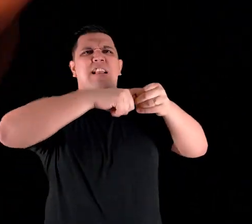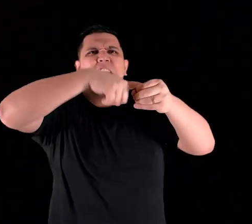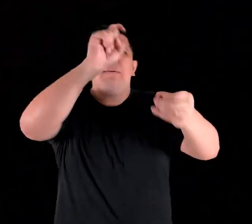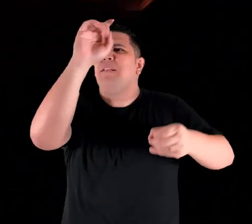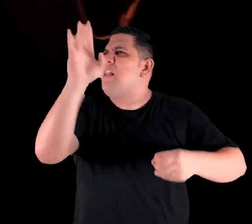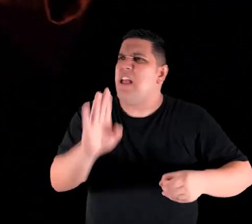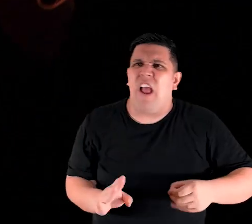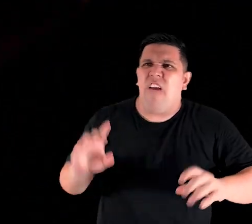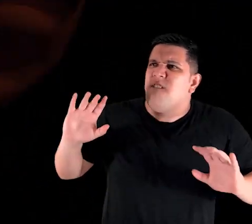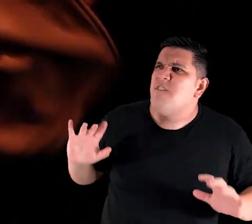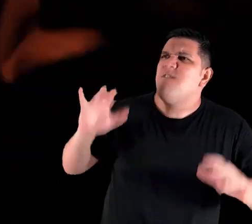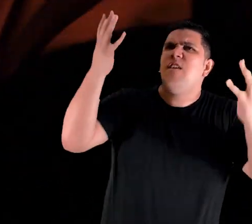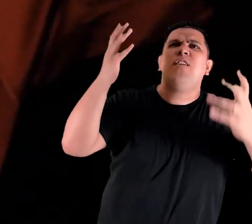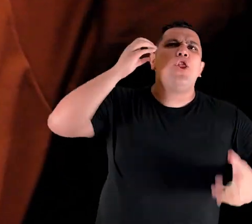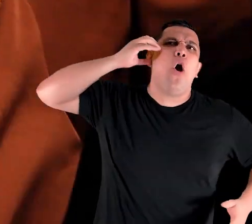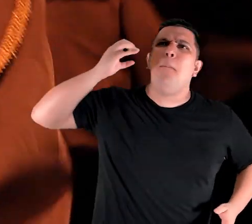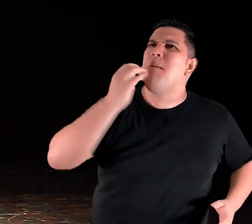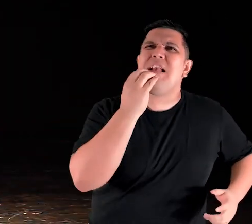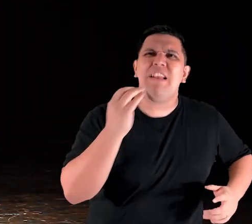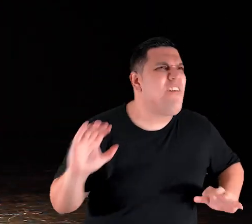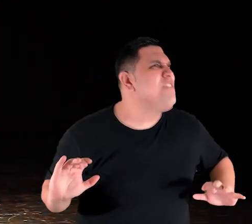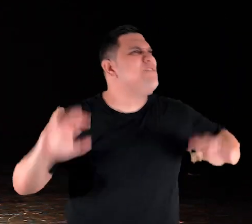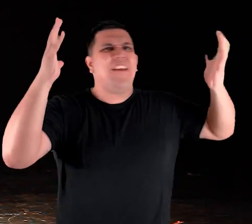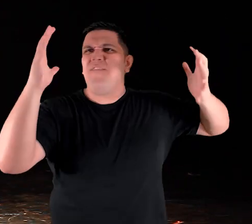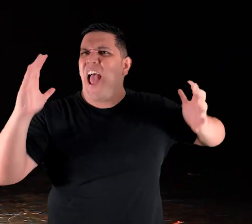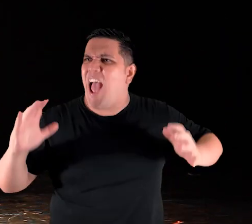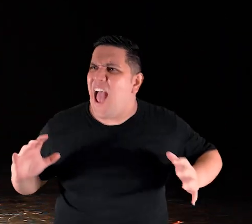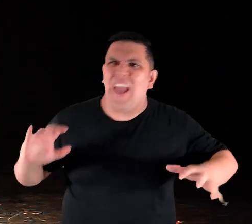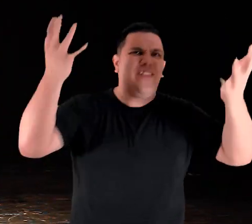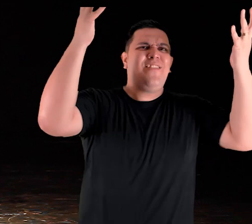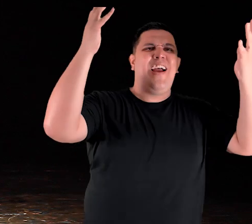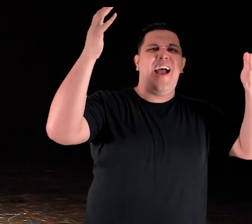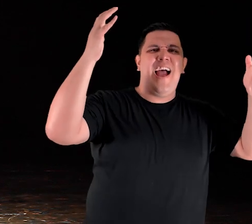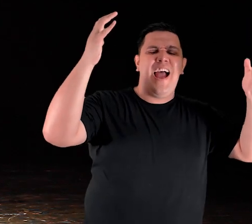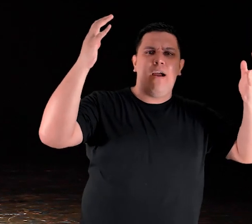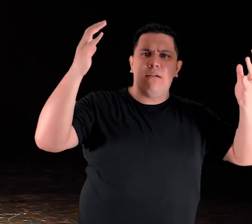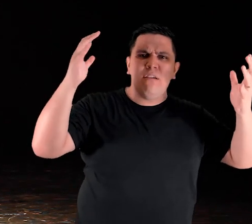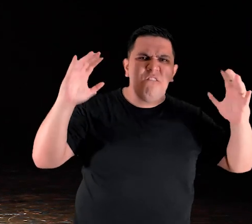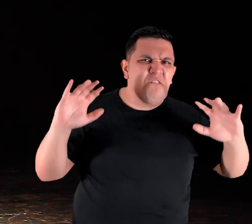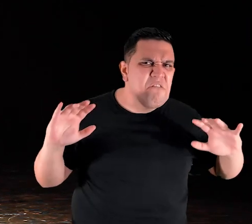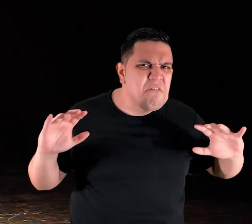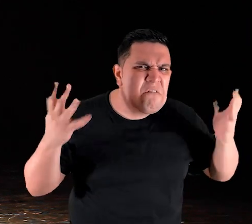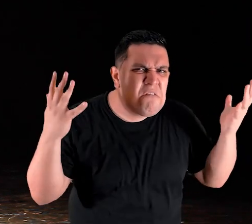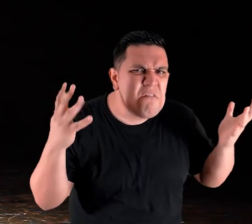independência! Viva Dom Pedro! Viva! Viva! Viva!